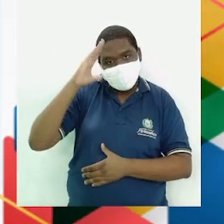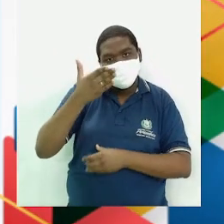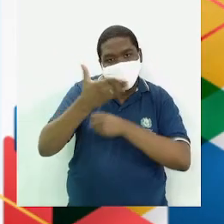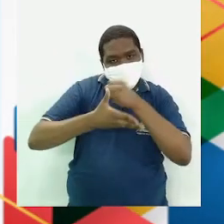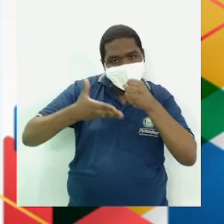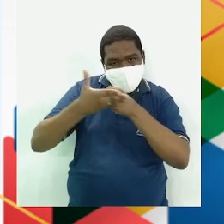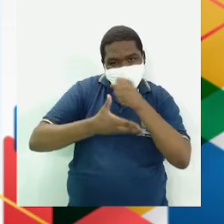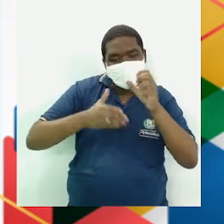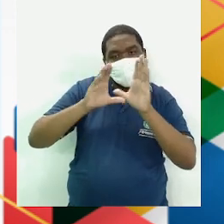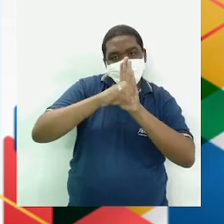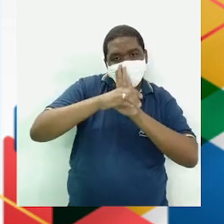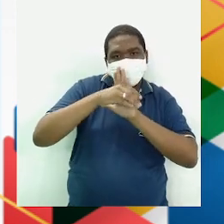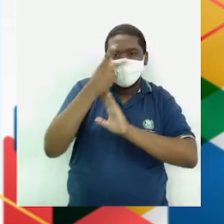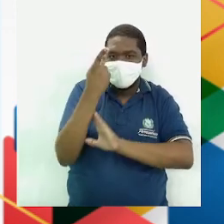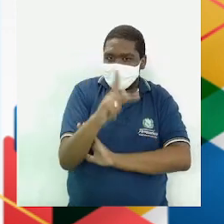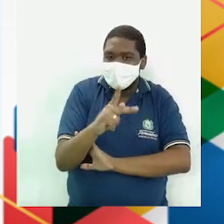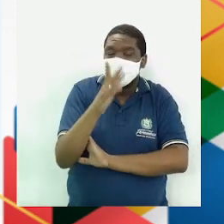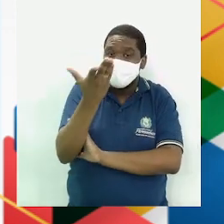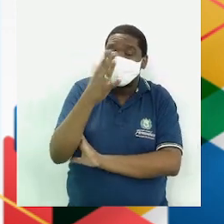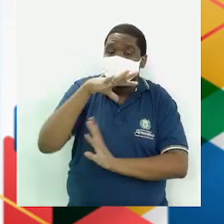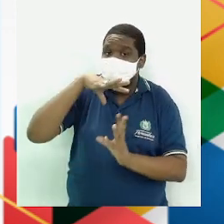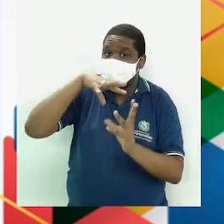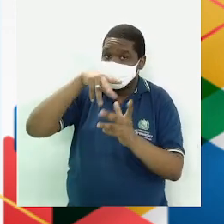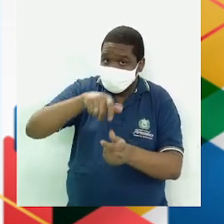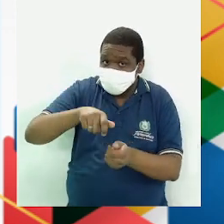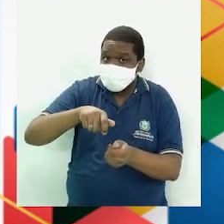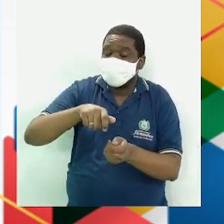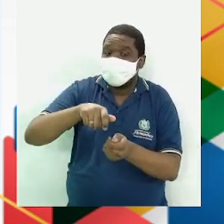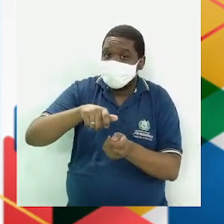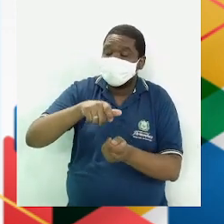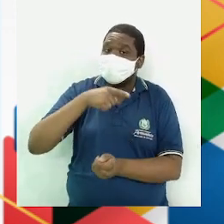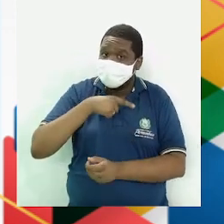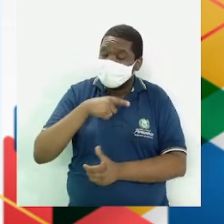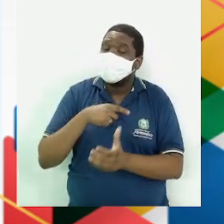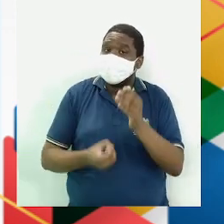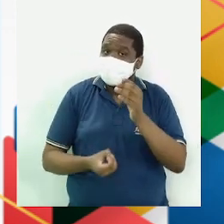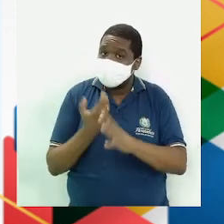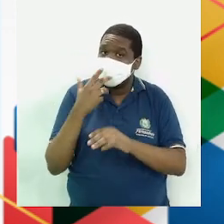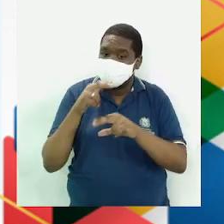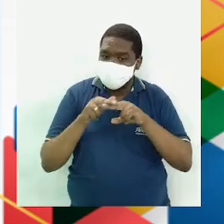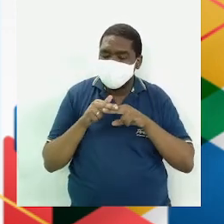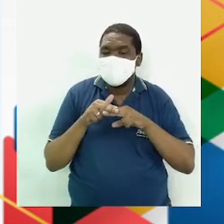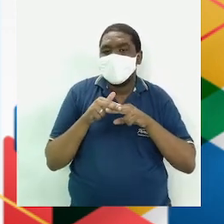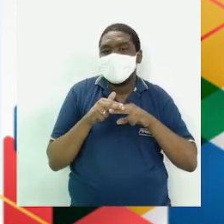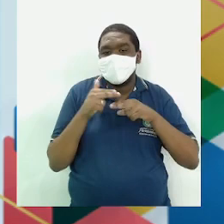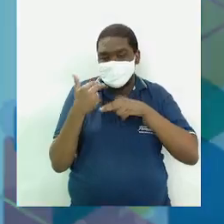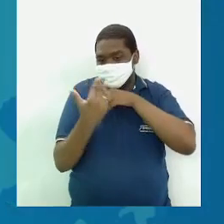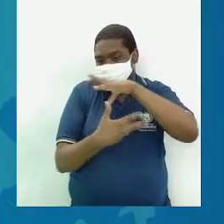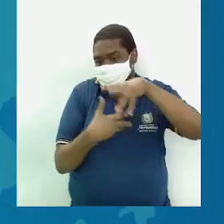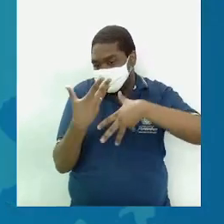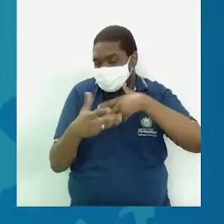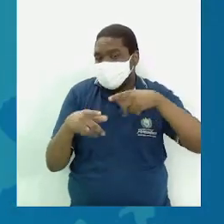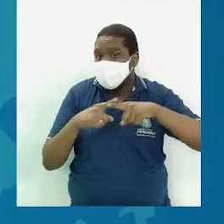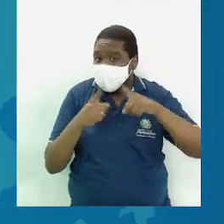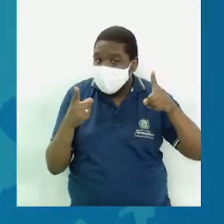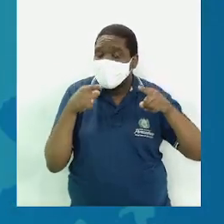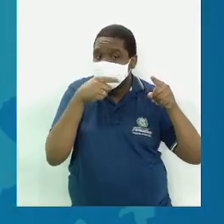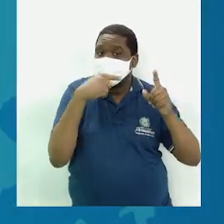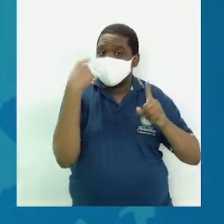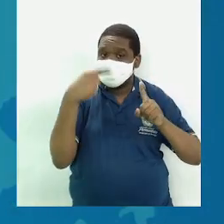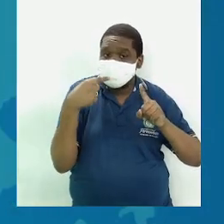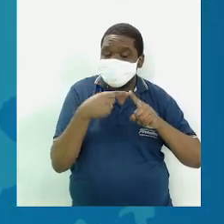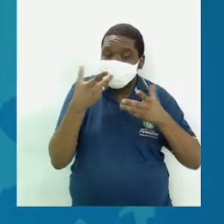teoria dele. Ou seja, o mundo, ele teve uma origem a partir do caos, mas ele busca